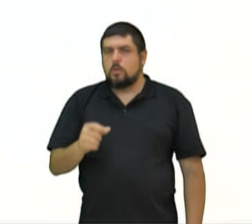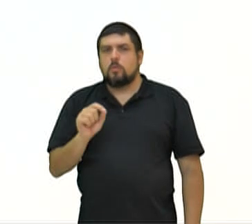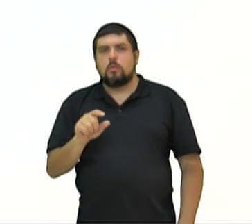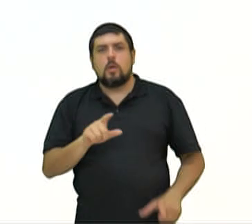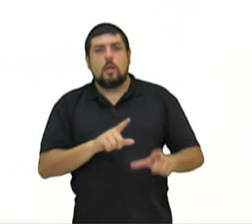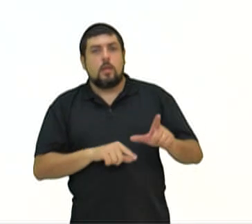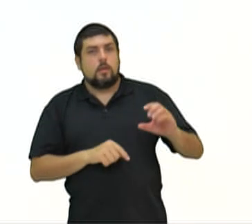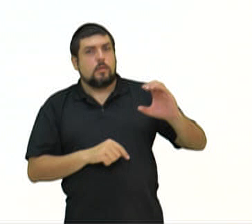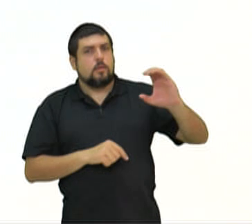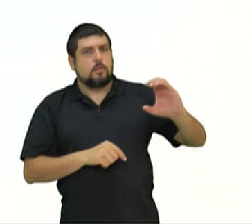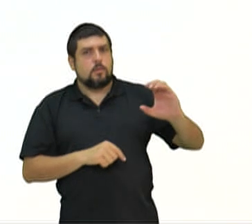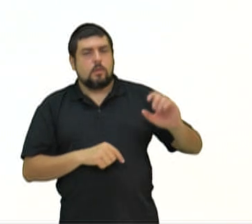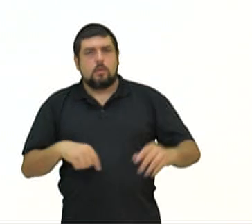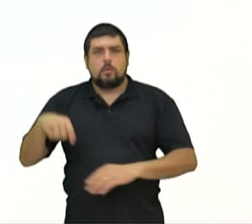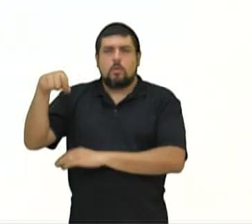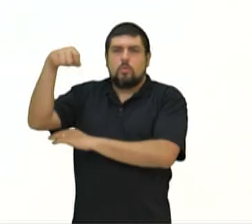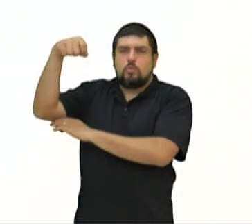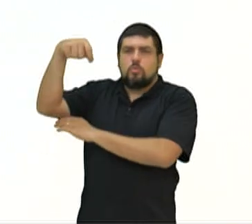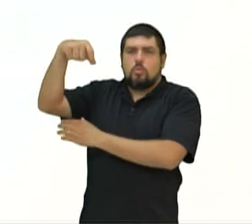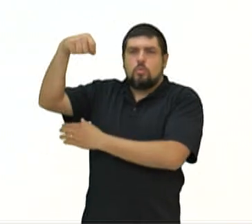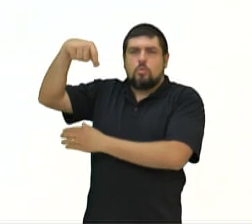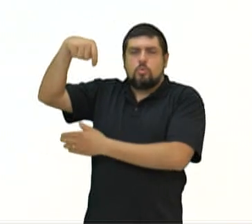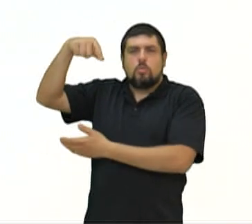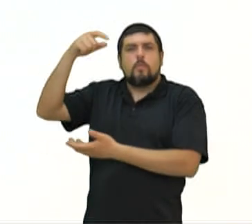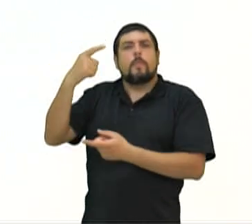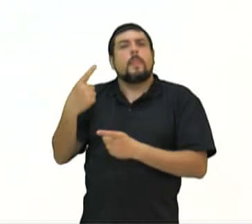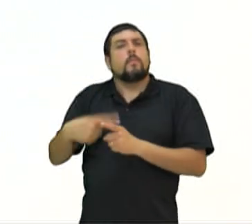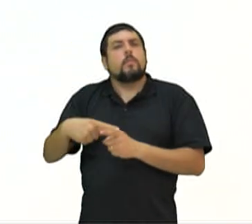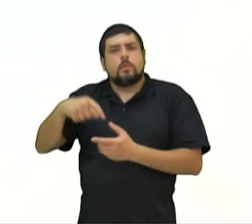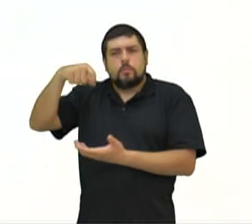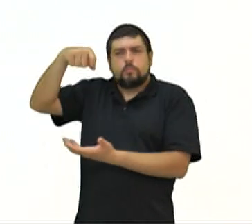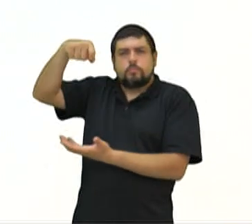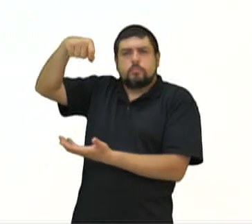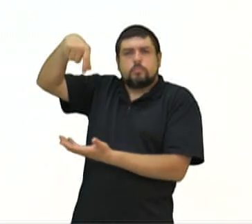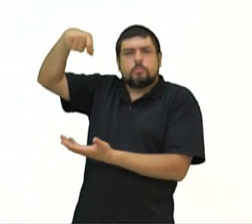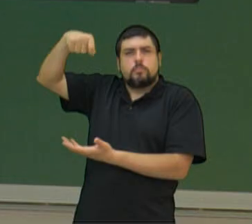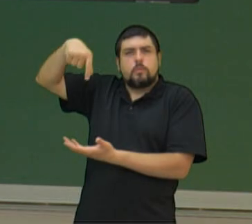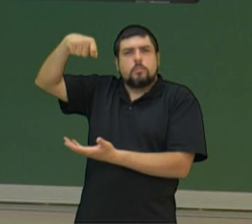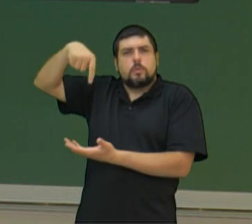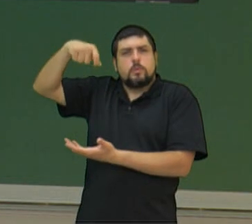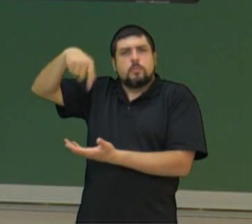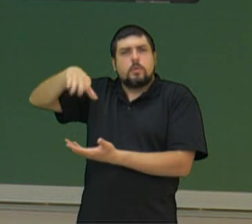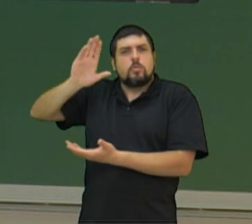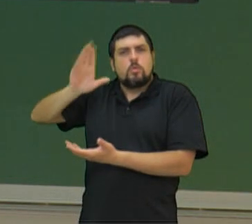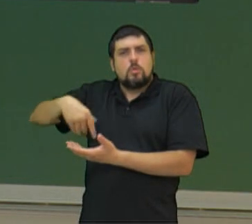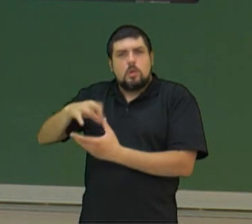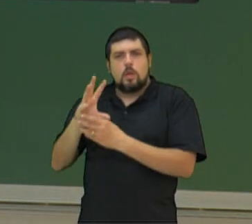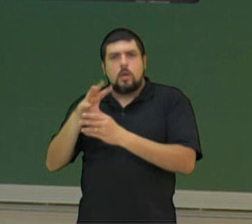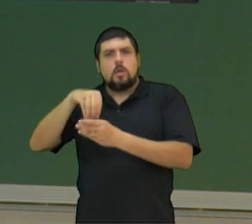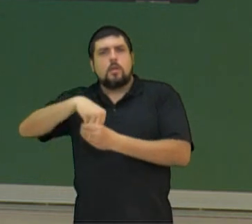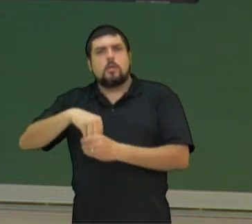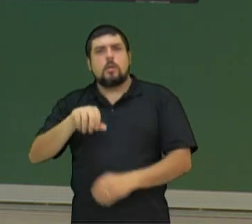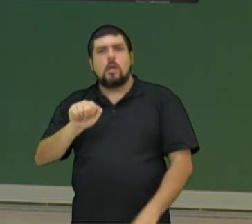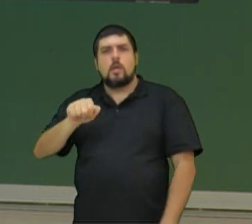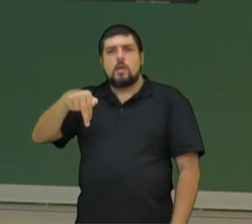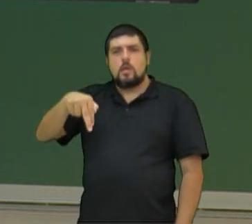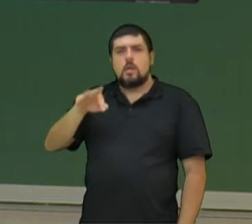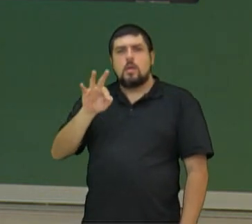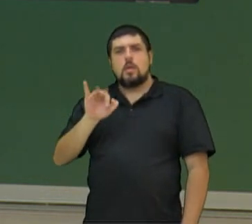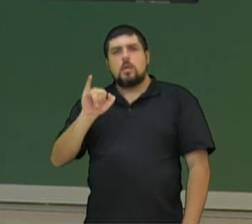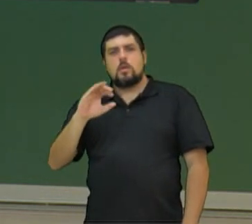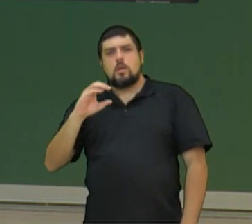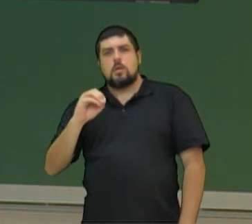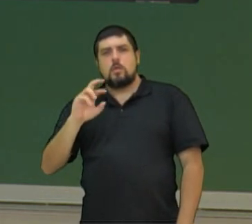letra C, o soro. Por quê? Porque ele já contém os anticorpos que a pessoa necessita. Então, lembra que